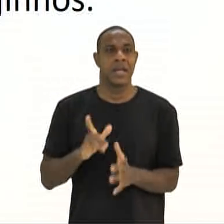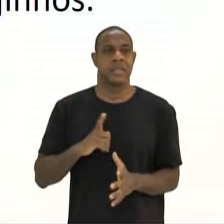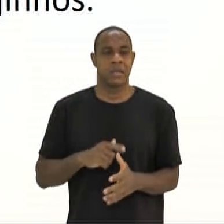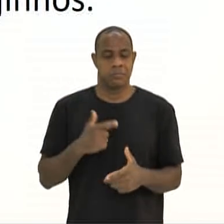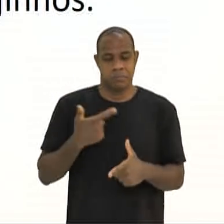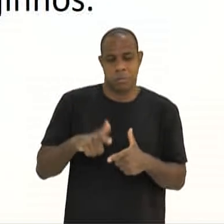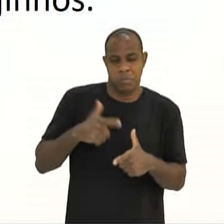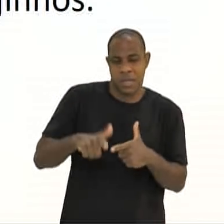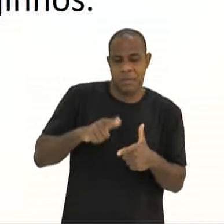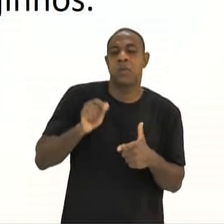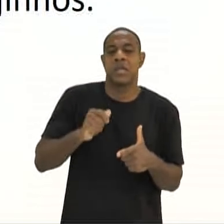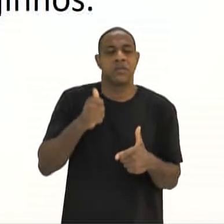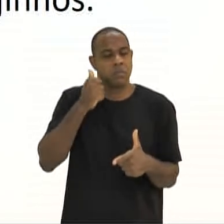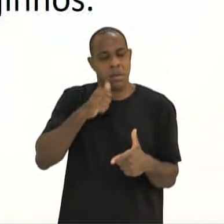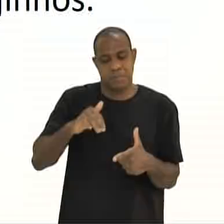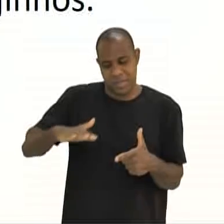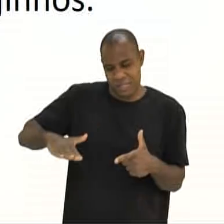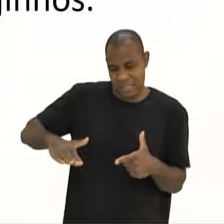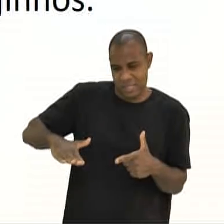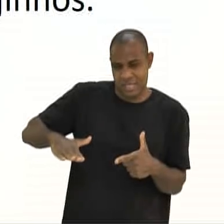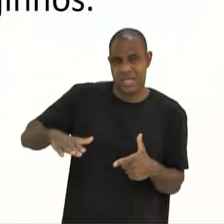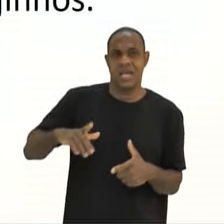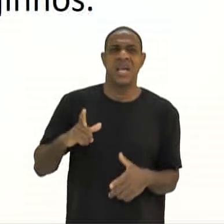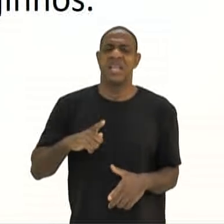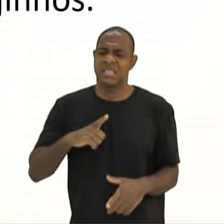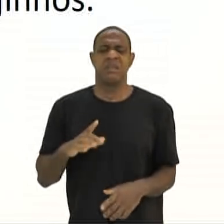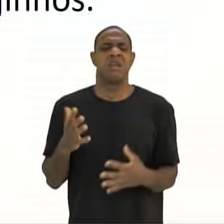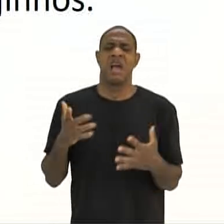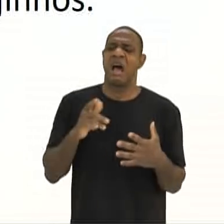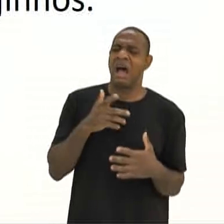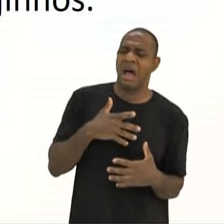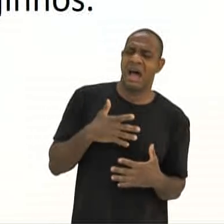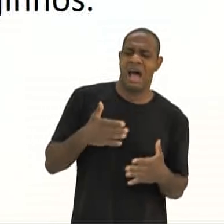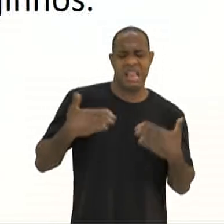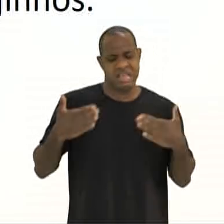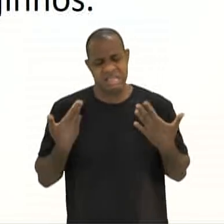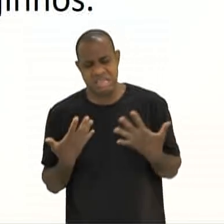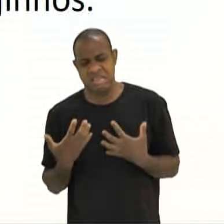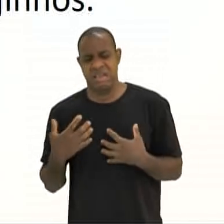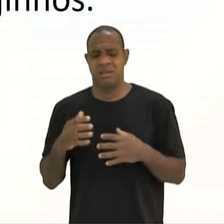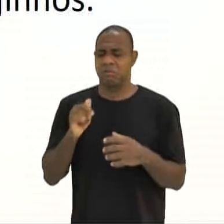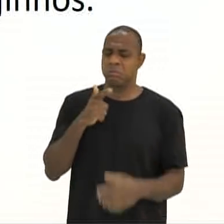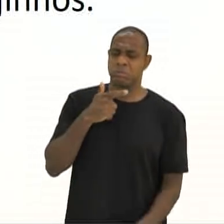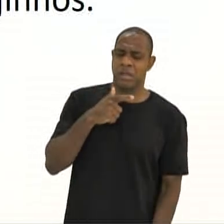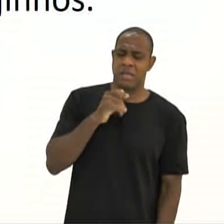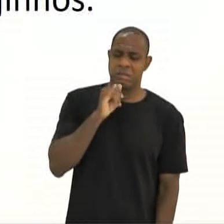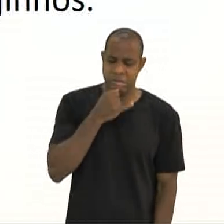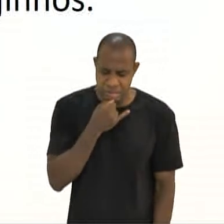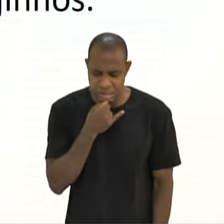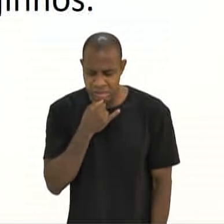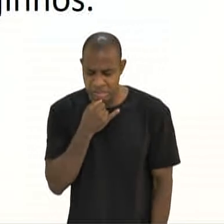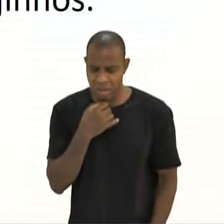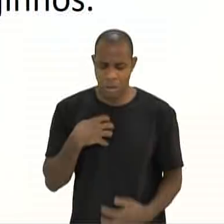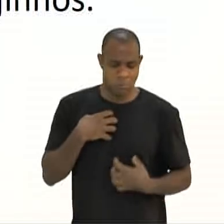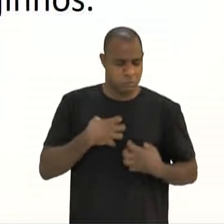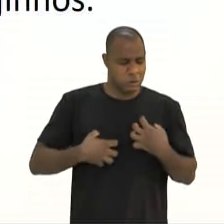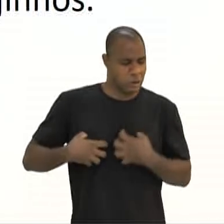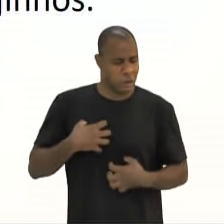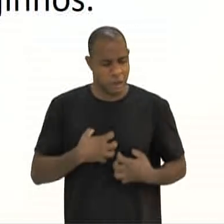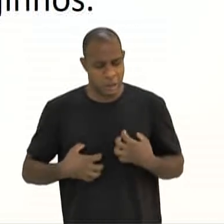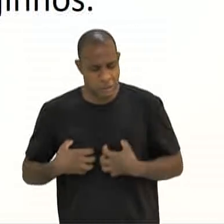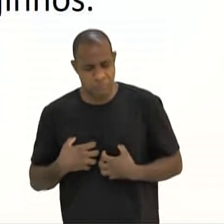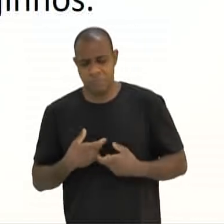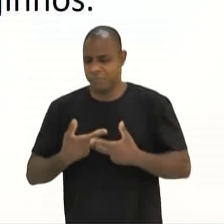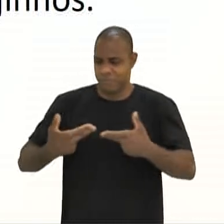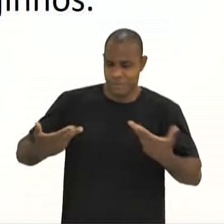de uma garotinha, com todas as suas alegrias, tristezas, raivas, medos e nojinhos. Uma